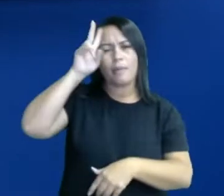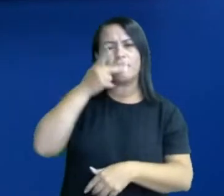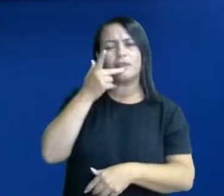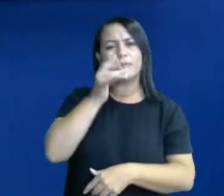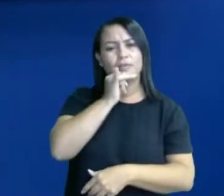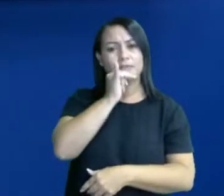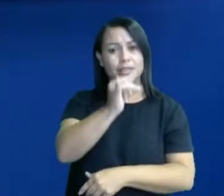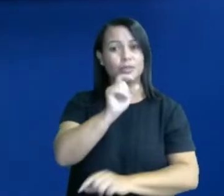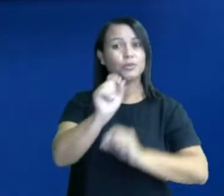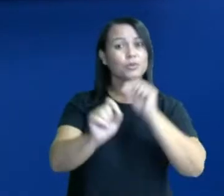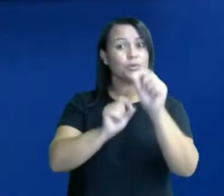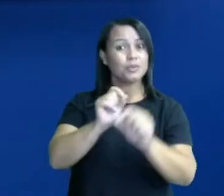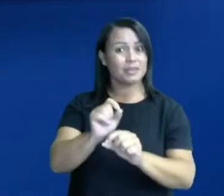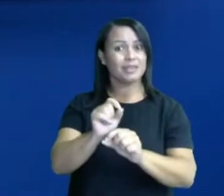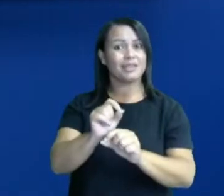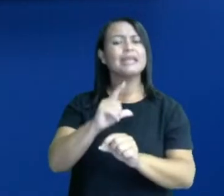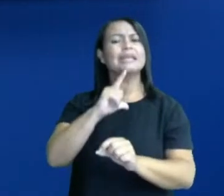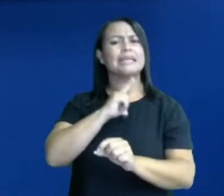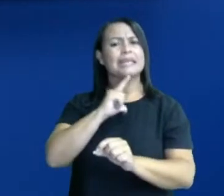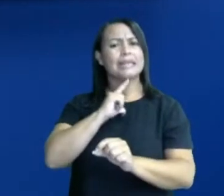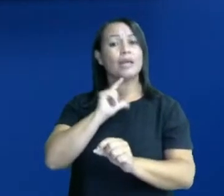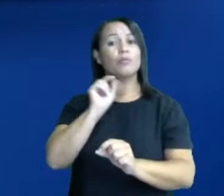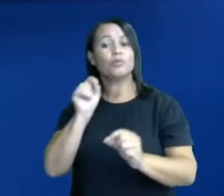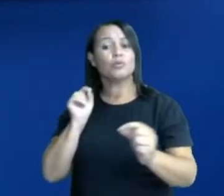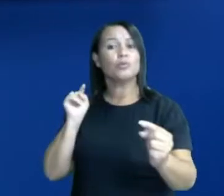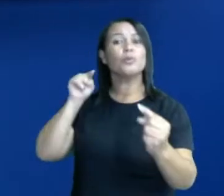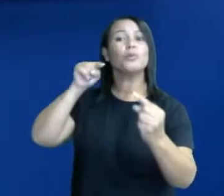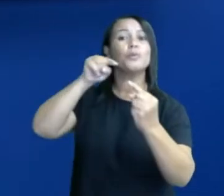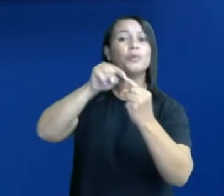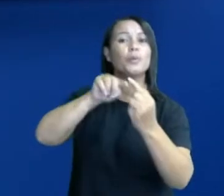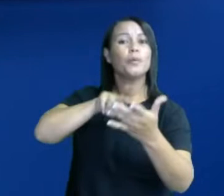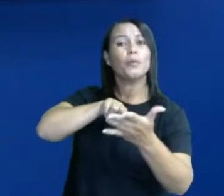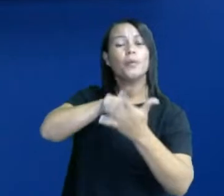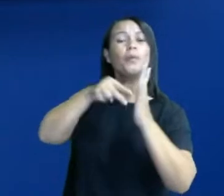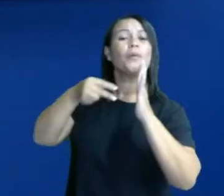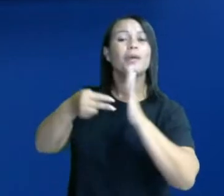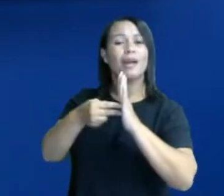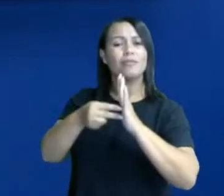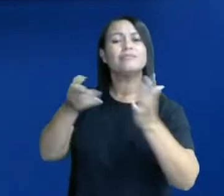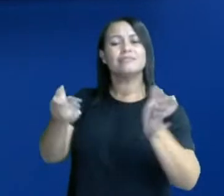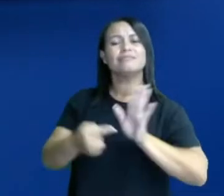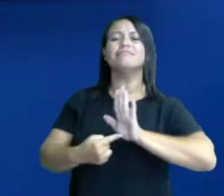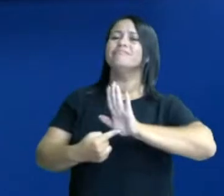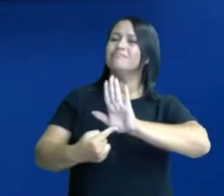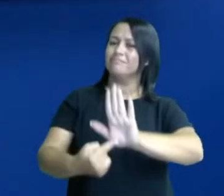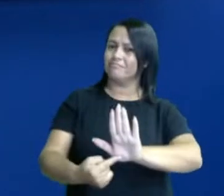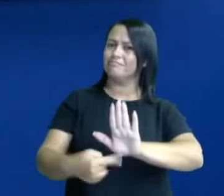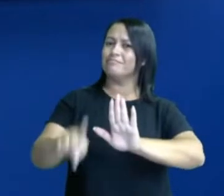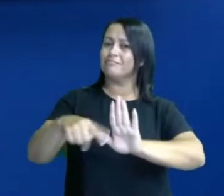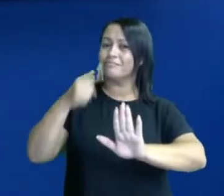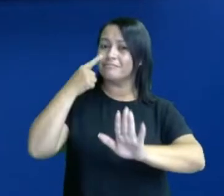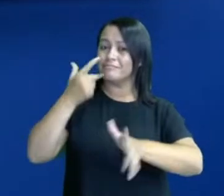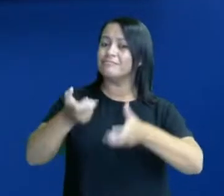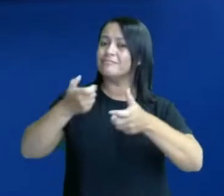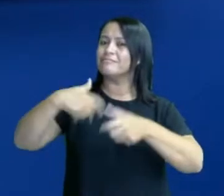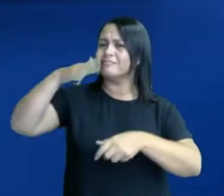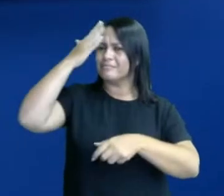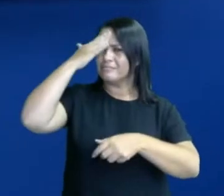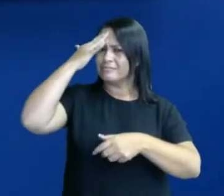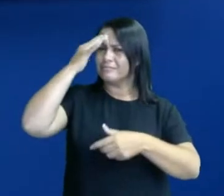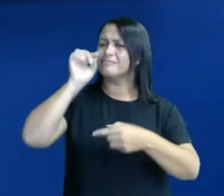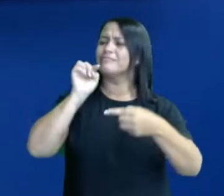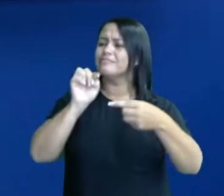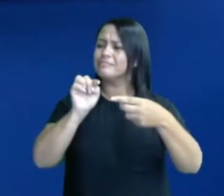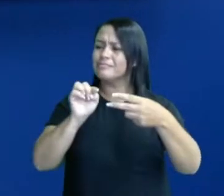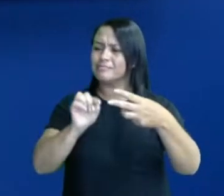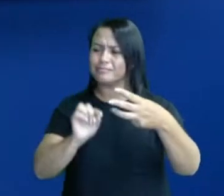a vocês que nós vamos ter a moral da história? Aqui está a moral da história. Vocês vão precisar saber cada pontinho